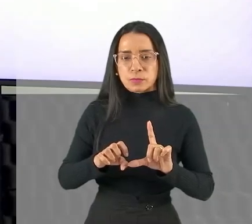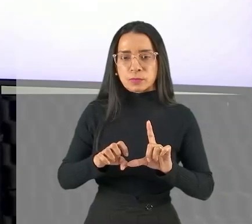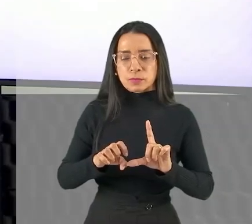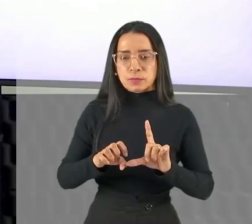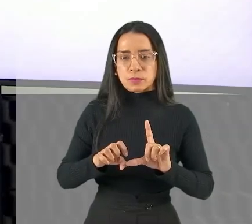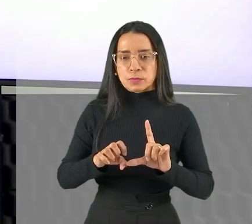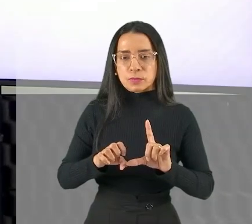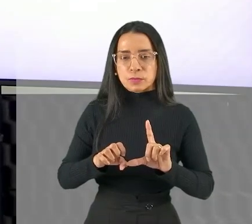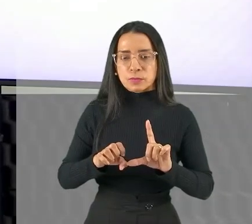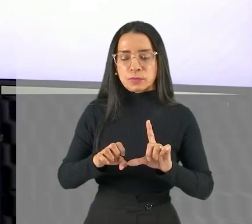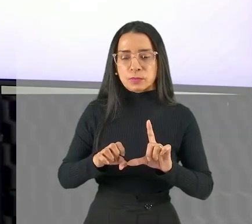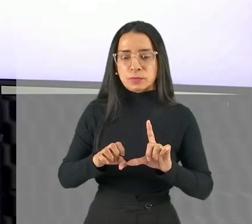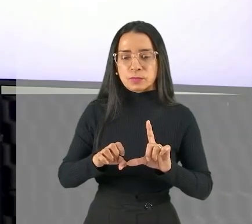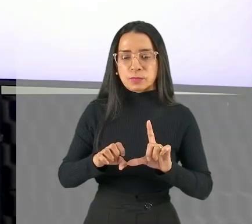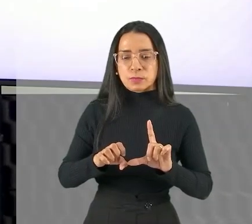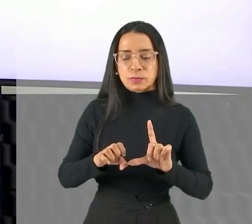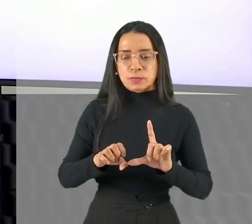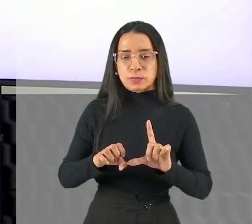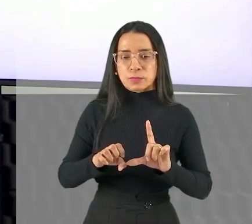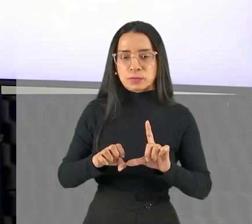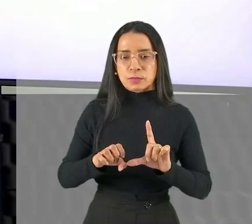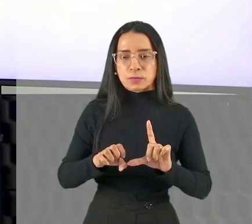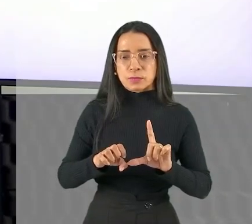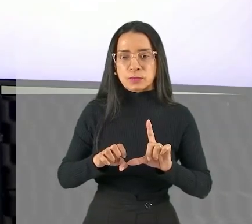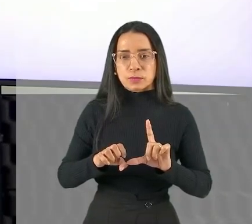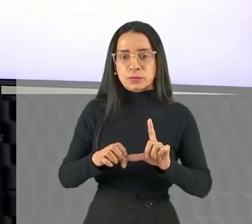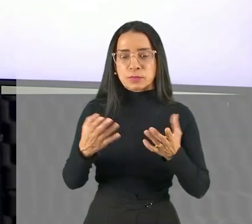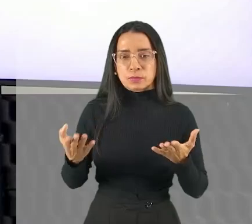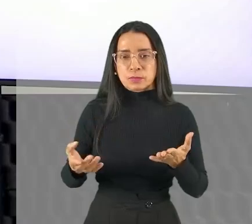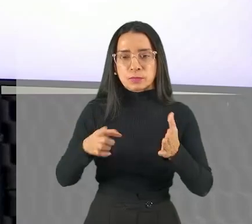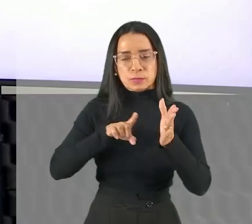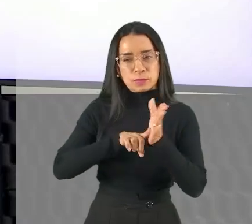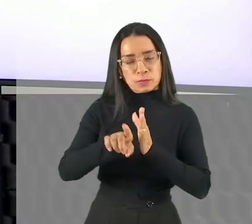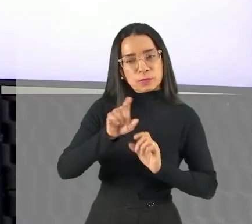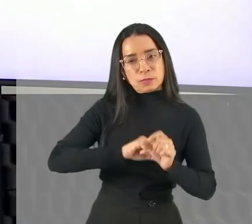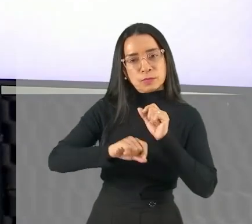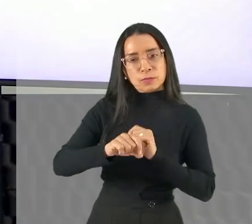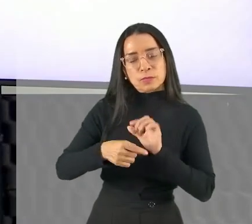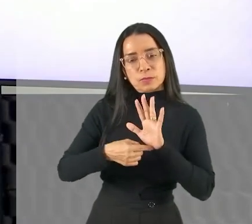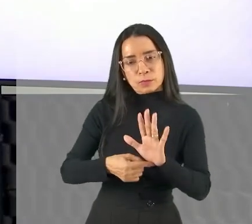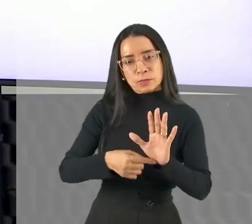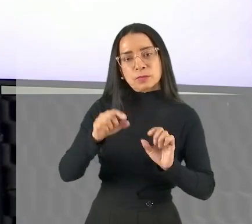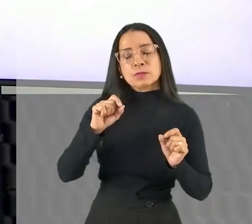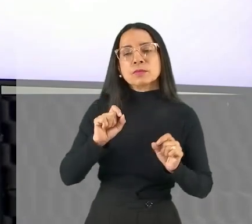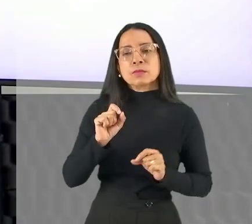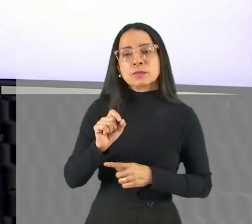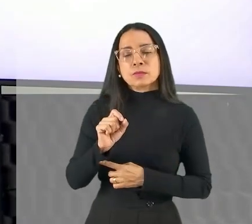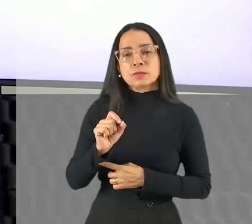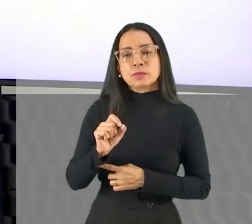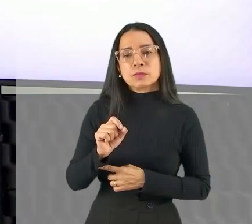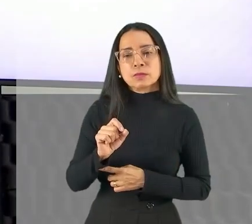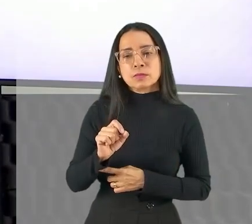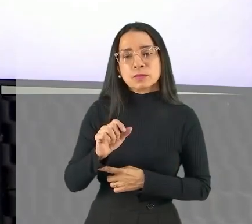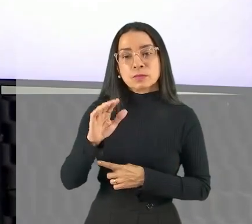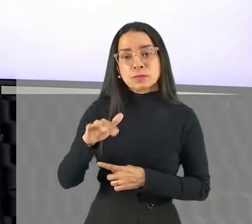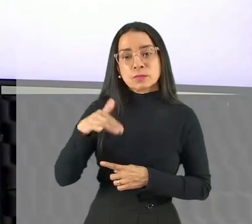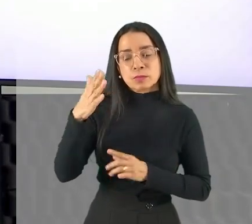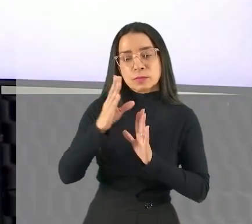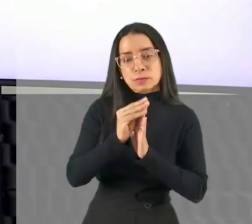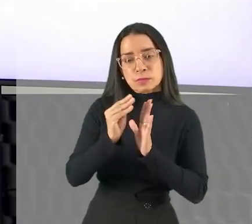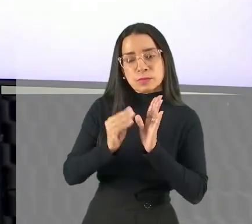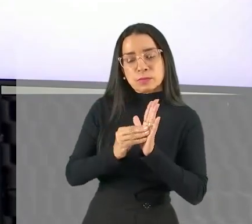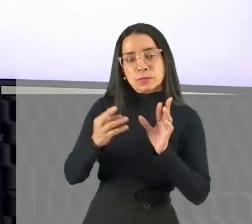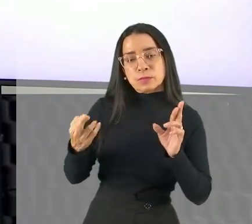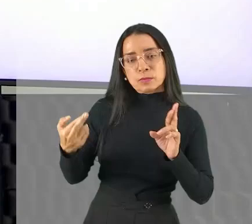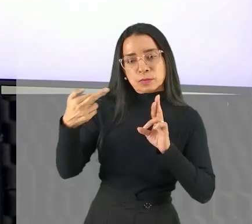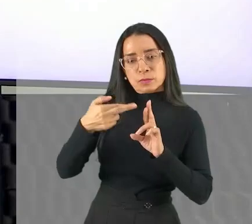nos movimentos de resistência na área da cultura. Essa questão trata um pouco também, além do conteúdo referente